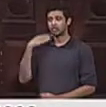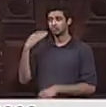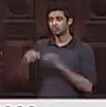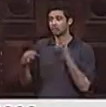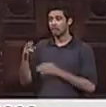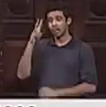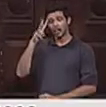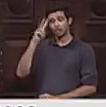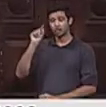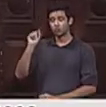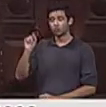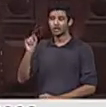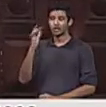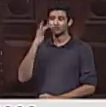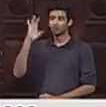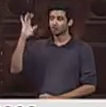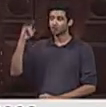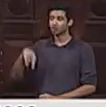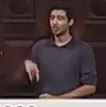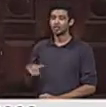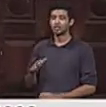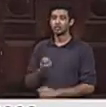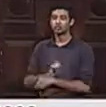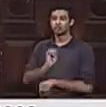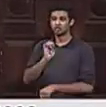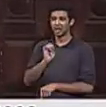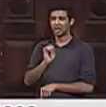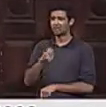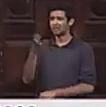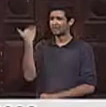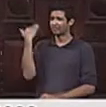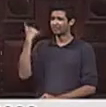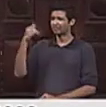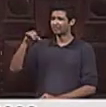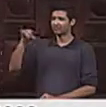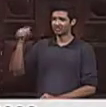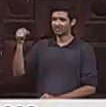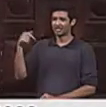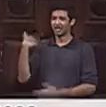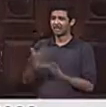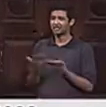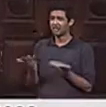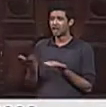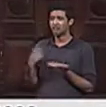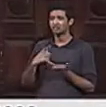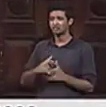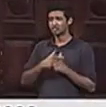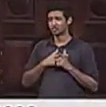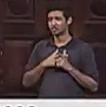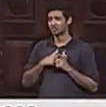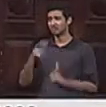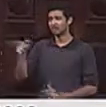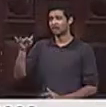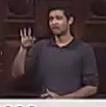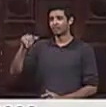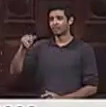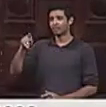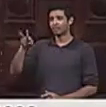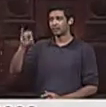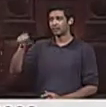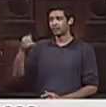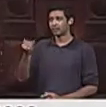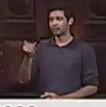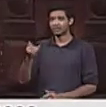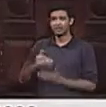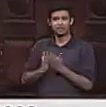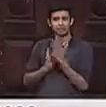Tesouro Estadual, desde 97 até agora, tem uma dívida acumulada com a FAPERJ que ultrapassa a